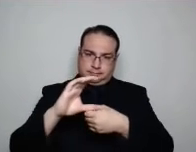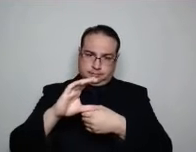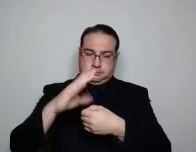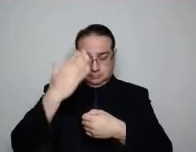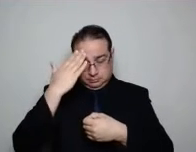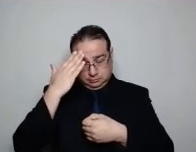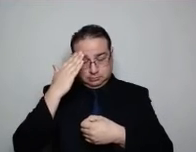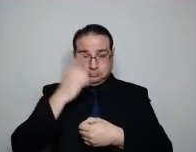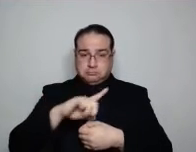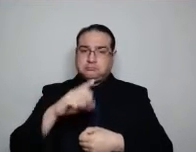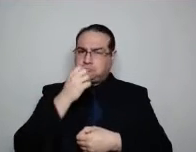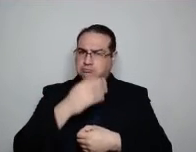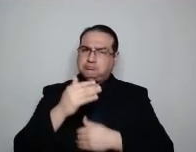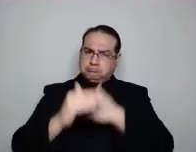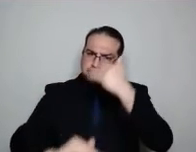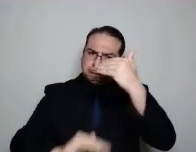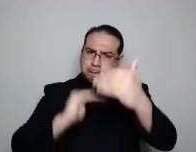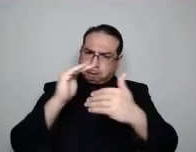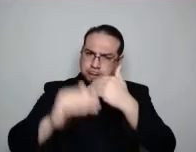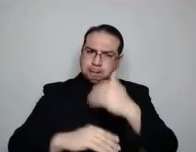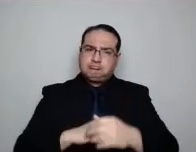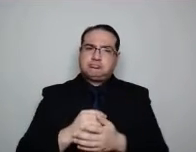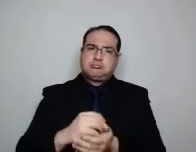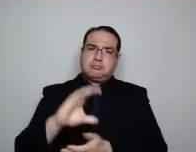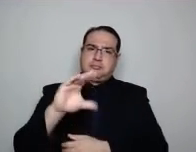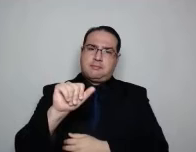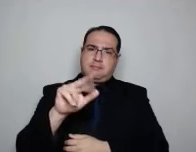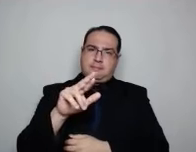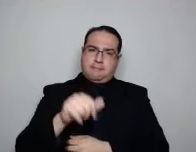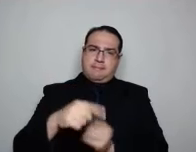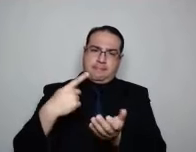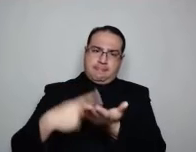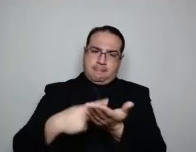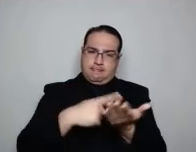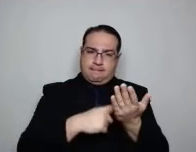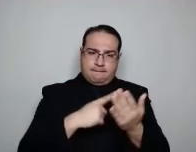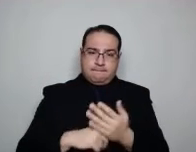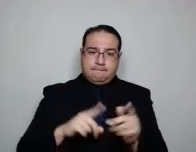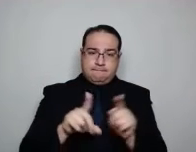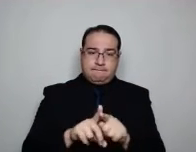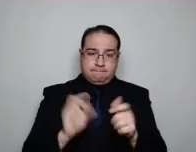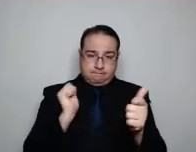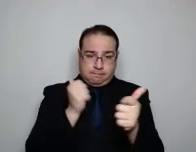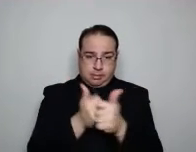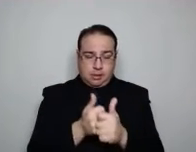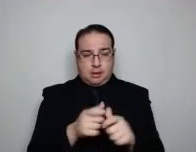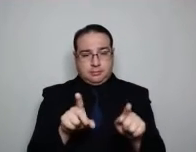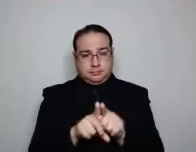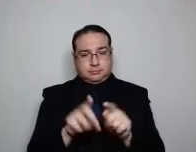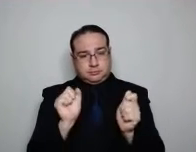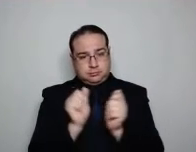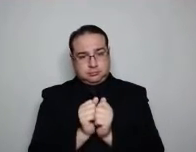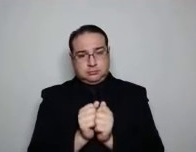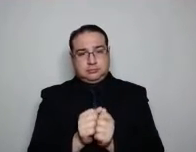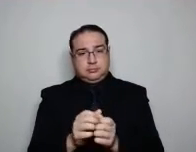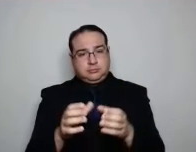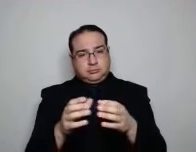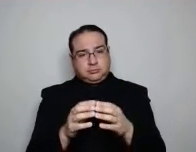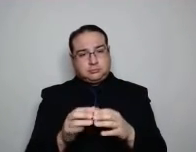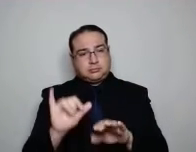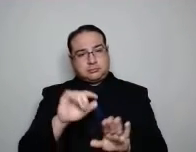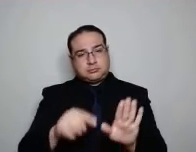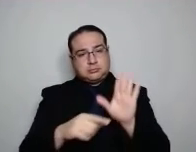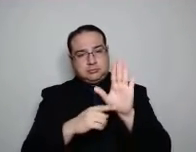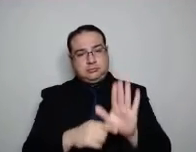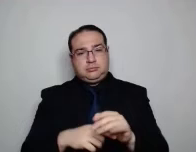bom com as câmaras de conciliação. Tivemos uma aproximação muito grande com o Núcleo de Apoio Técnico, né, o